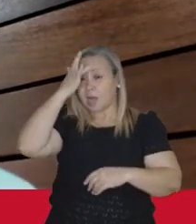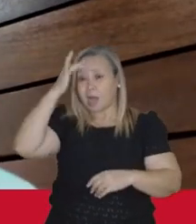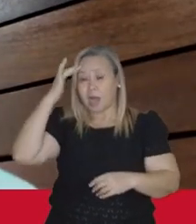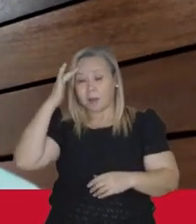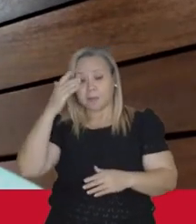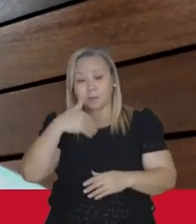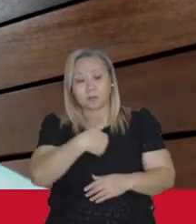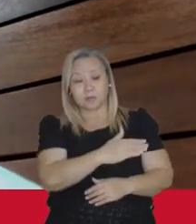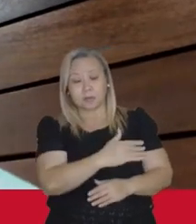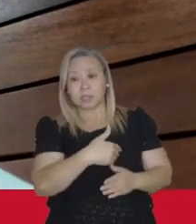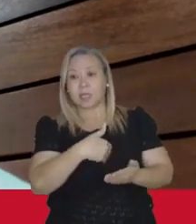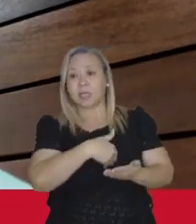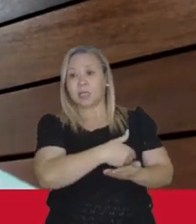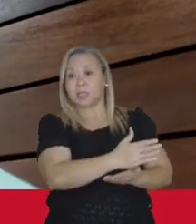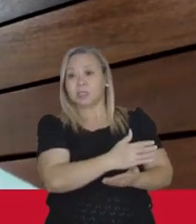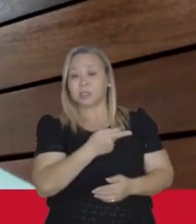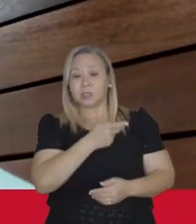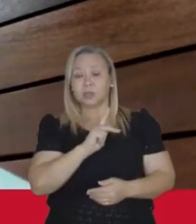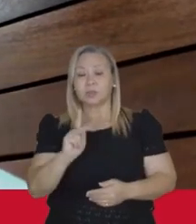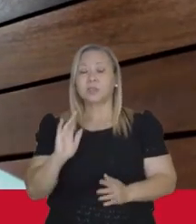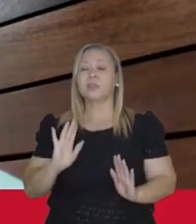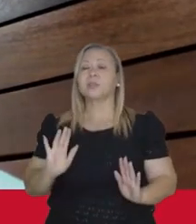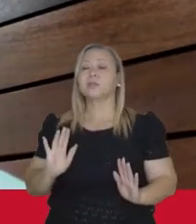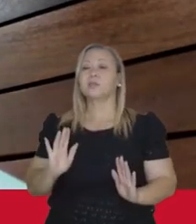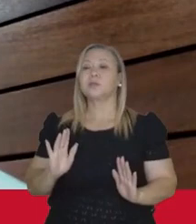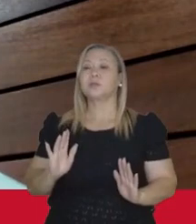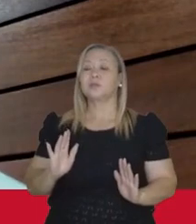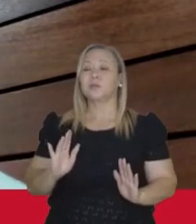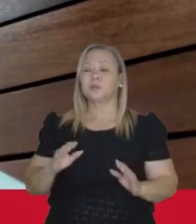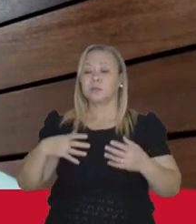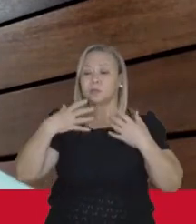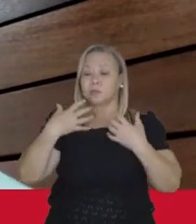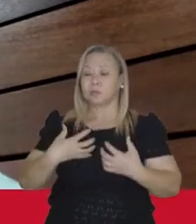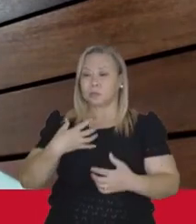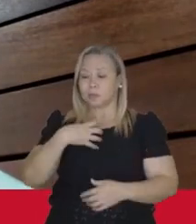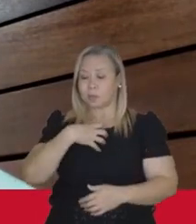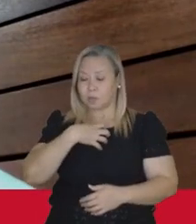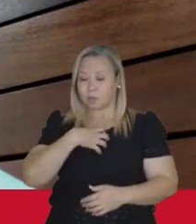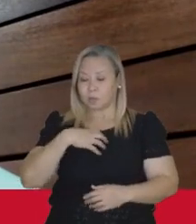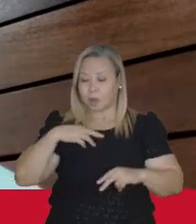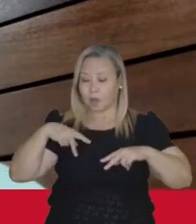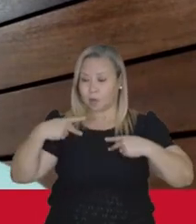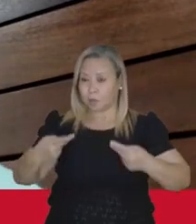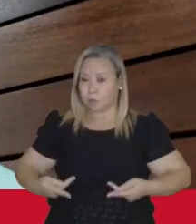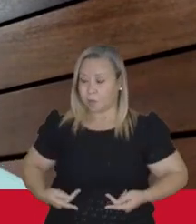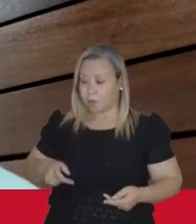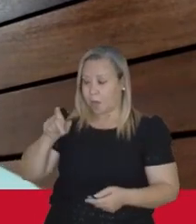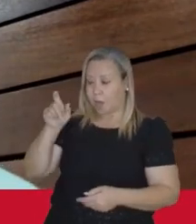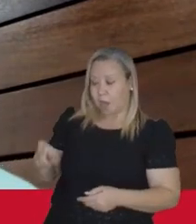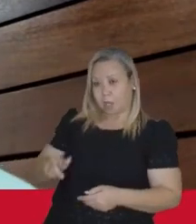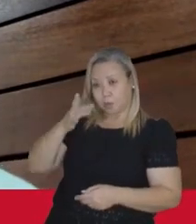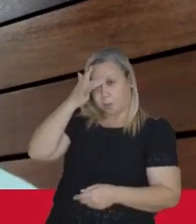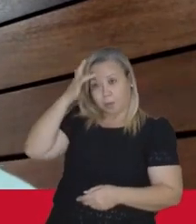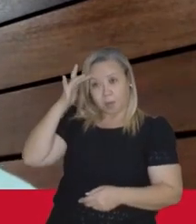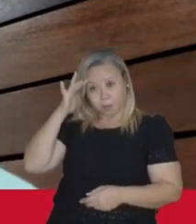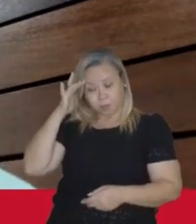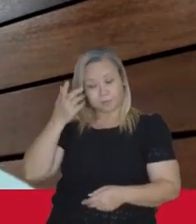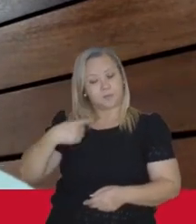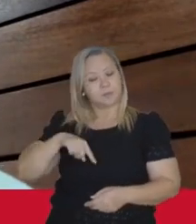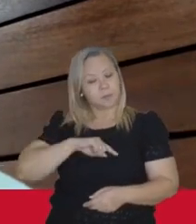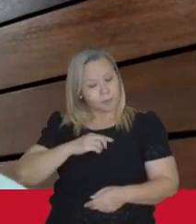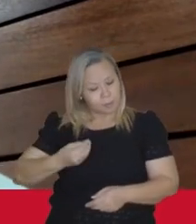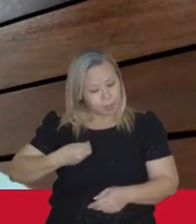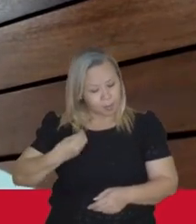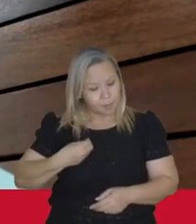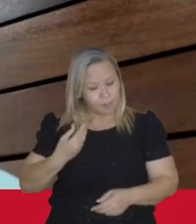destitui da sua condição de sujeito, de humanidade, né? Então, nós vivemos